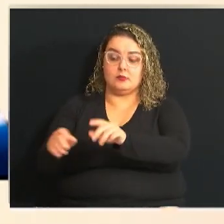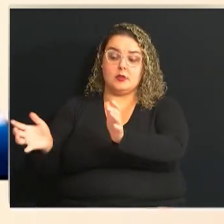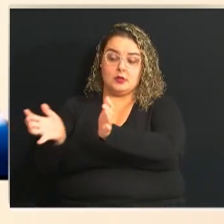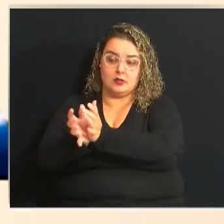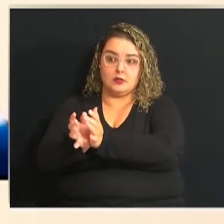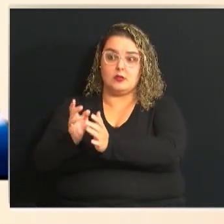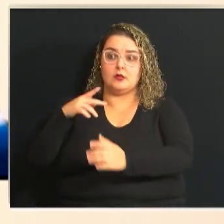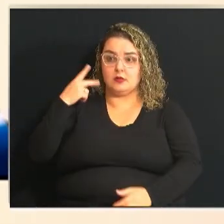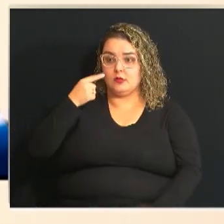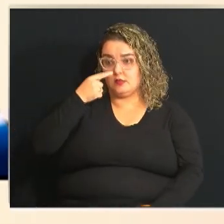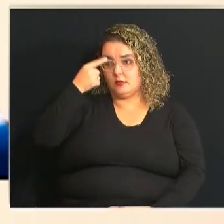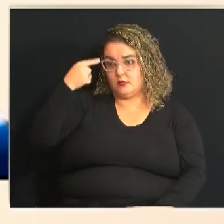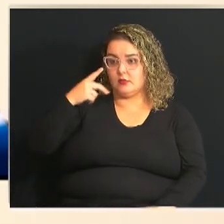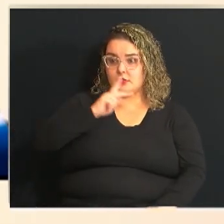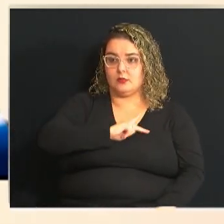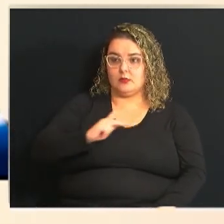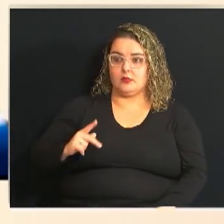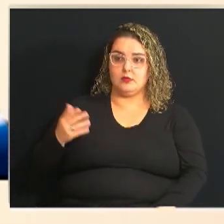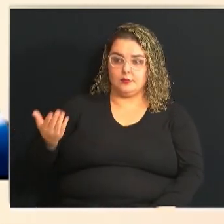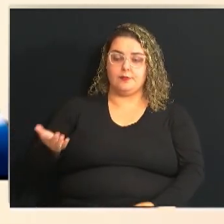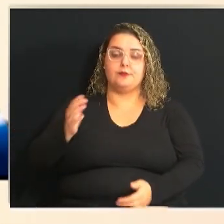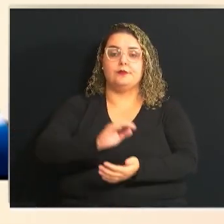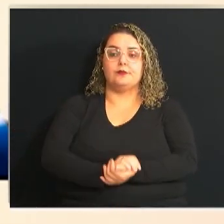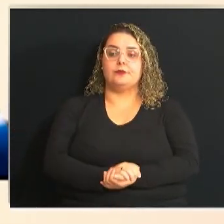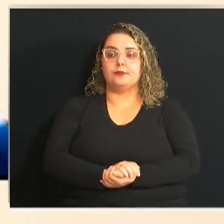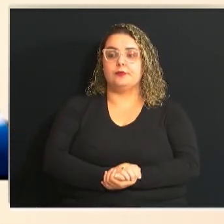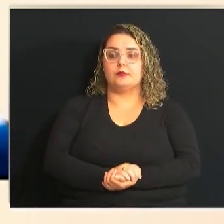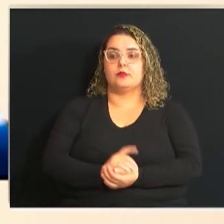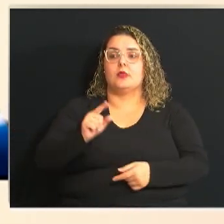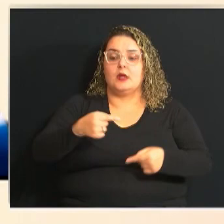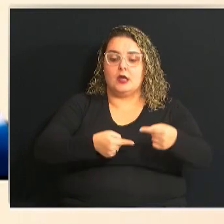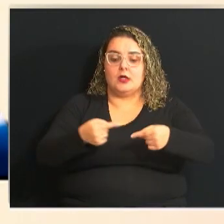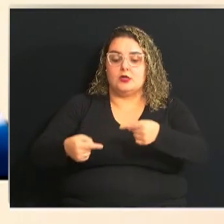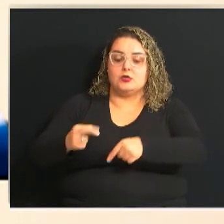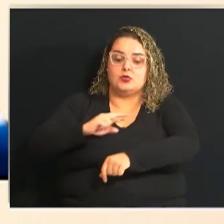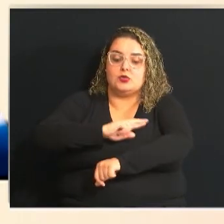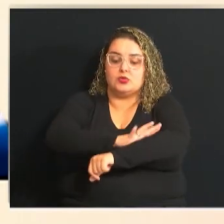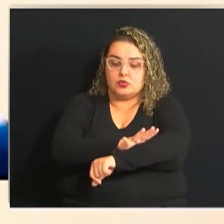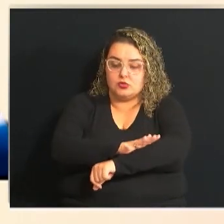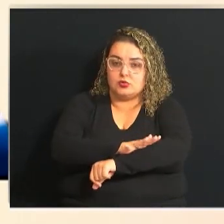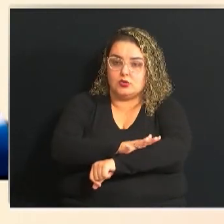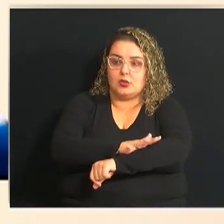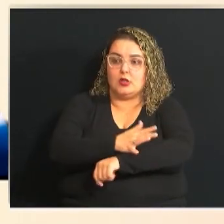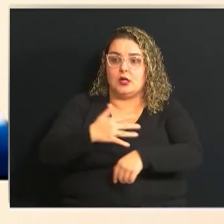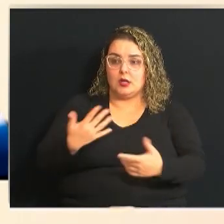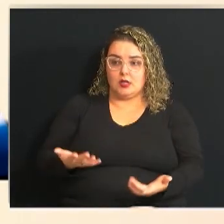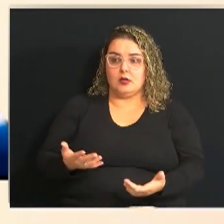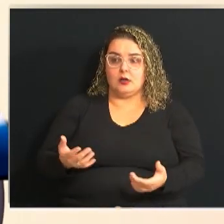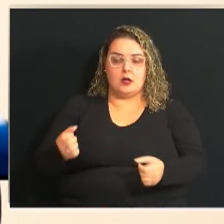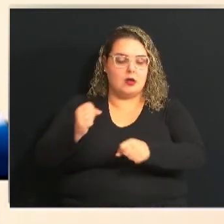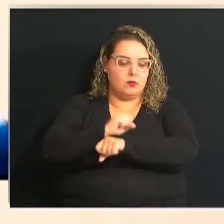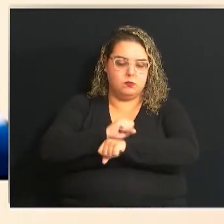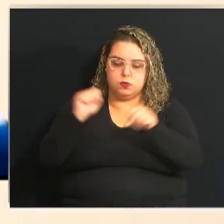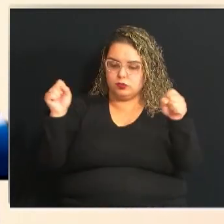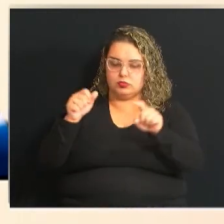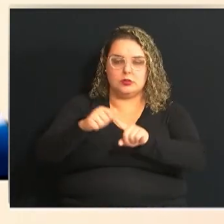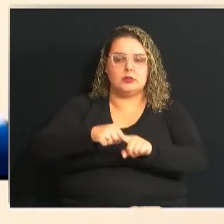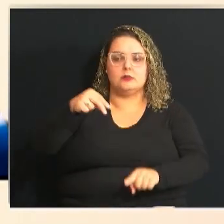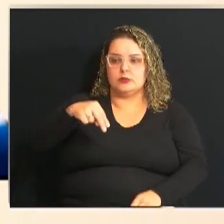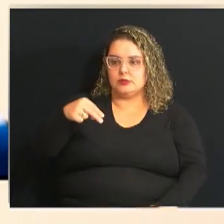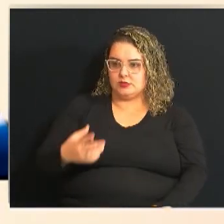Humanos fizeram uma reunião em conjunto. Vamos ver como foi. O assunto principal foi